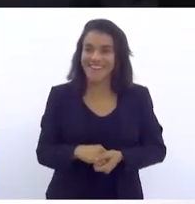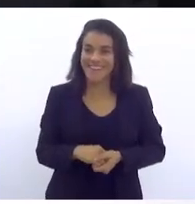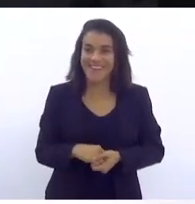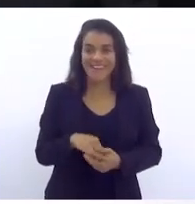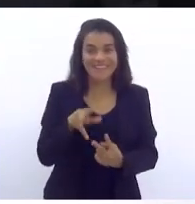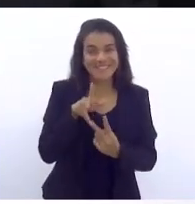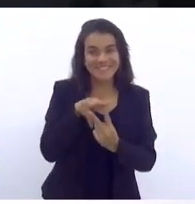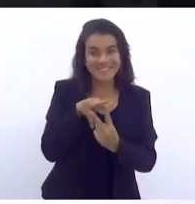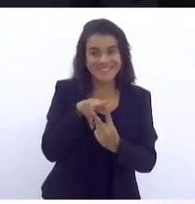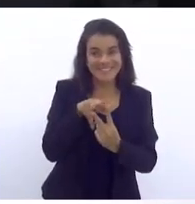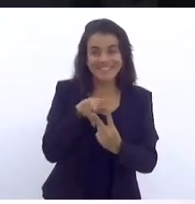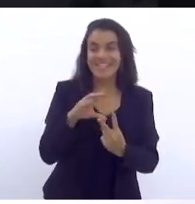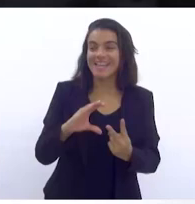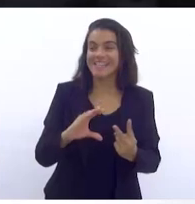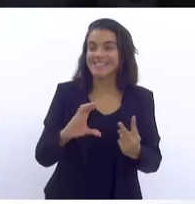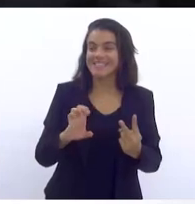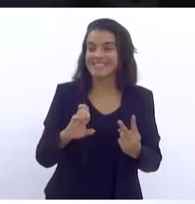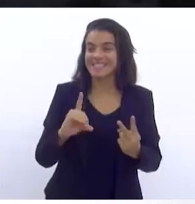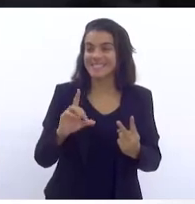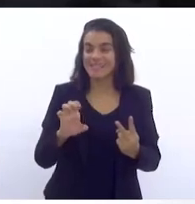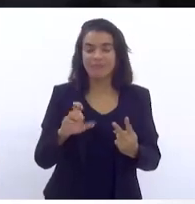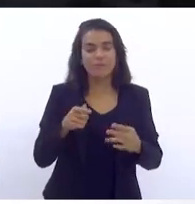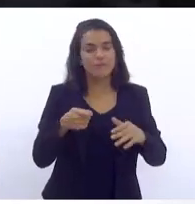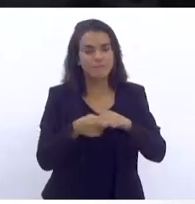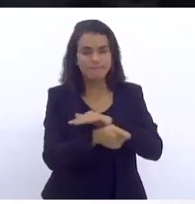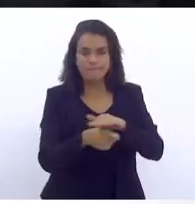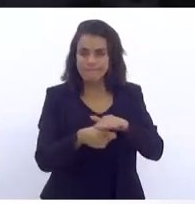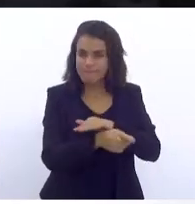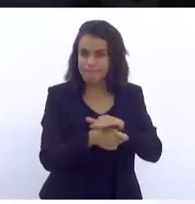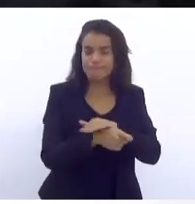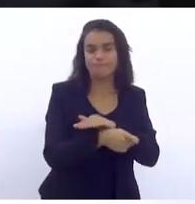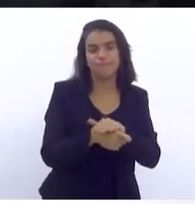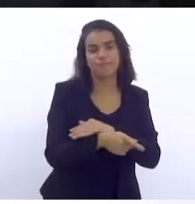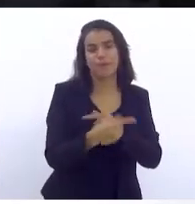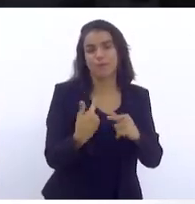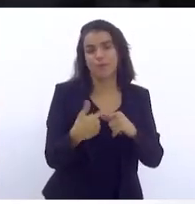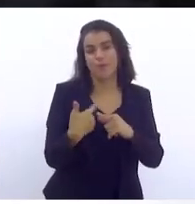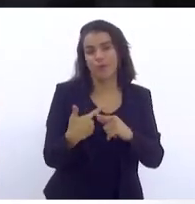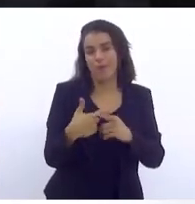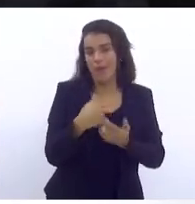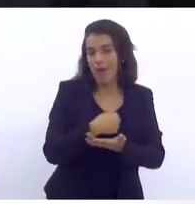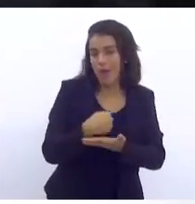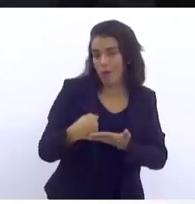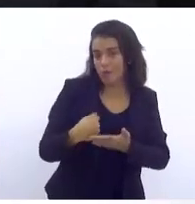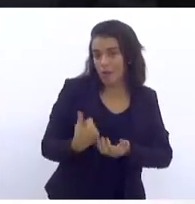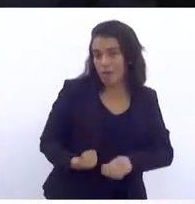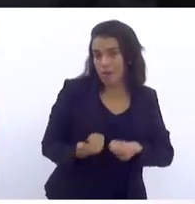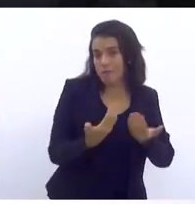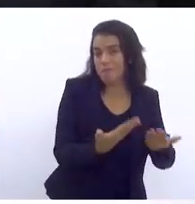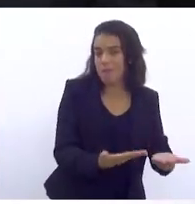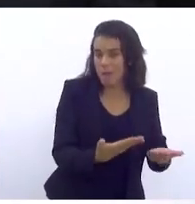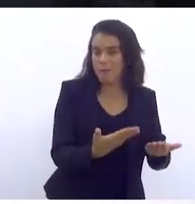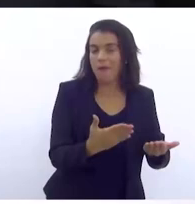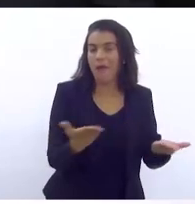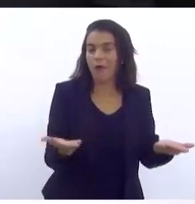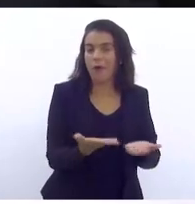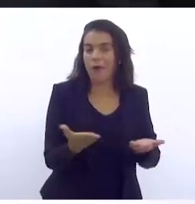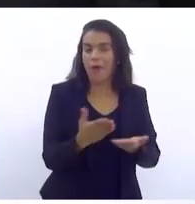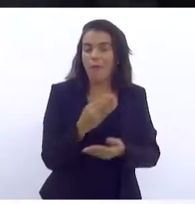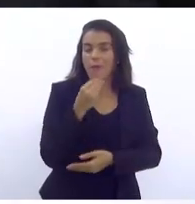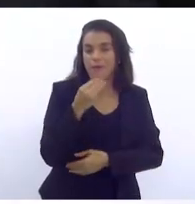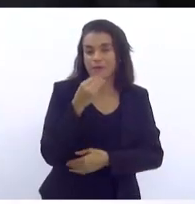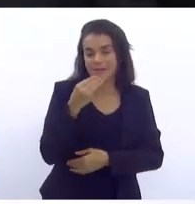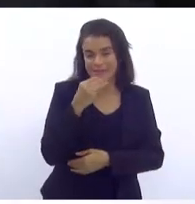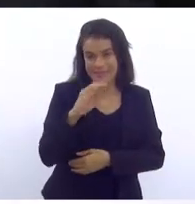duas vertentes a cedai ela tem investido bastante uma vez que a concessão deu essa possibilidade de aed focar agora na produção de